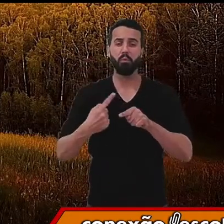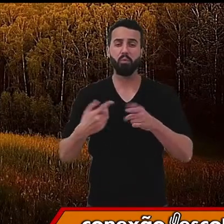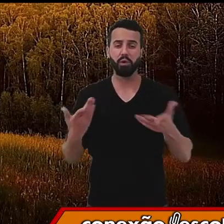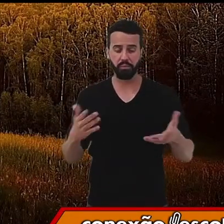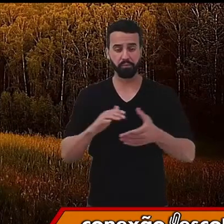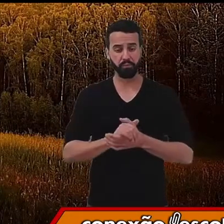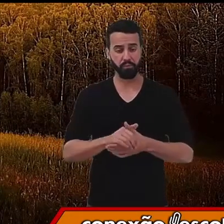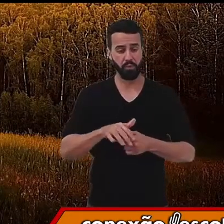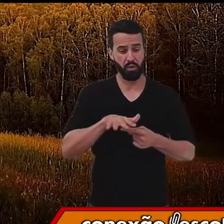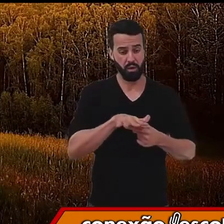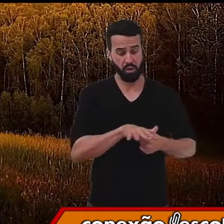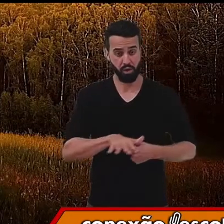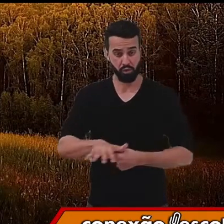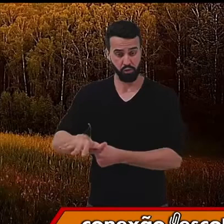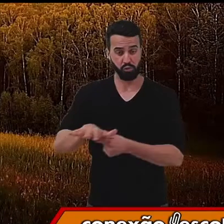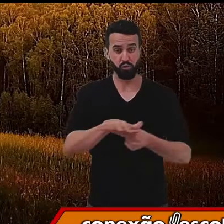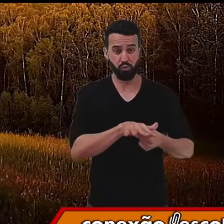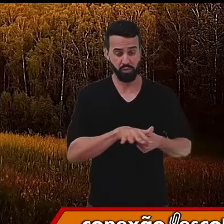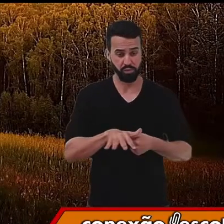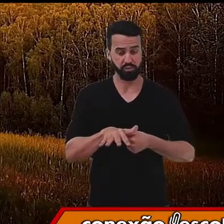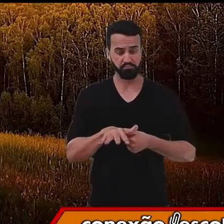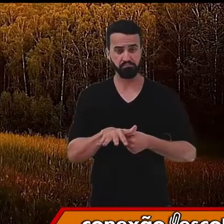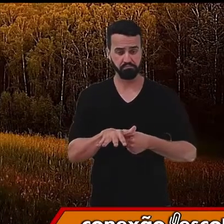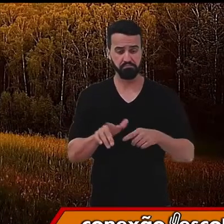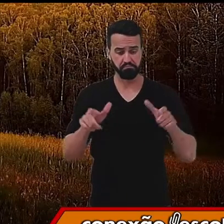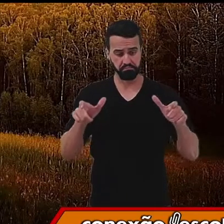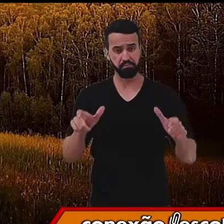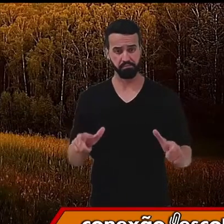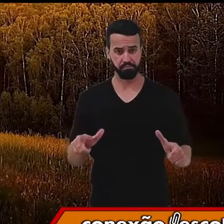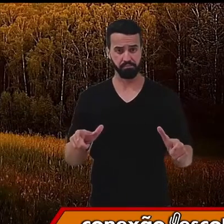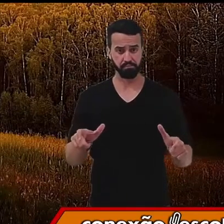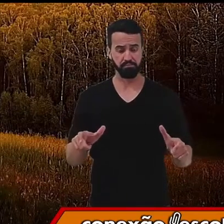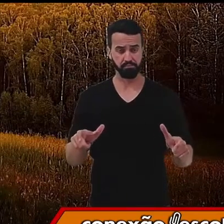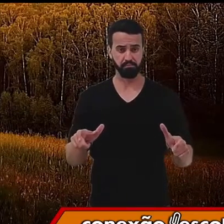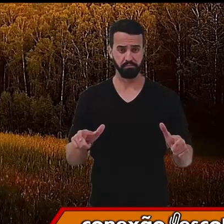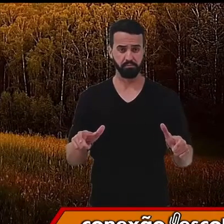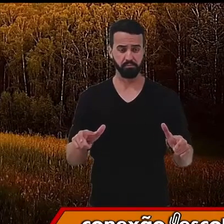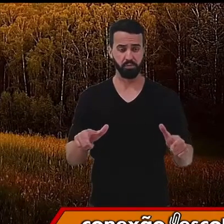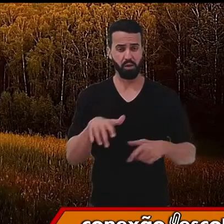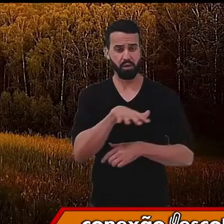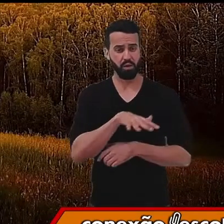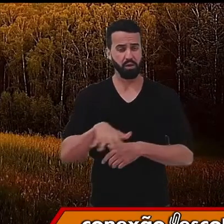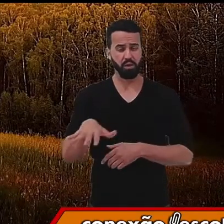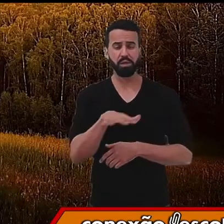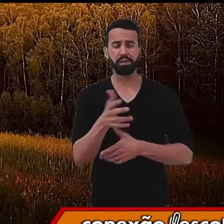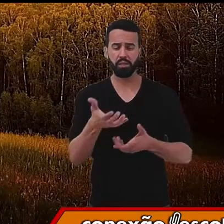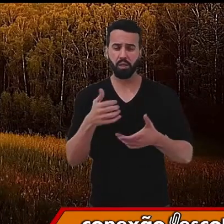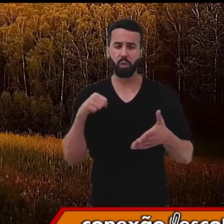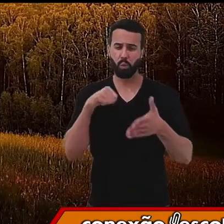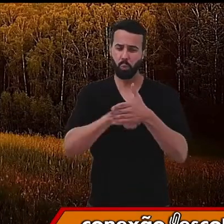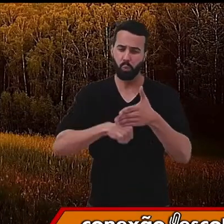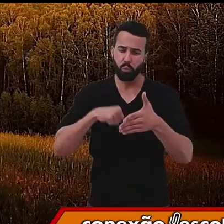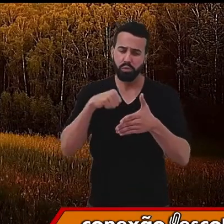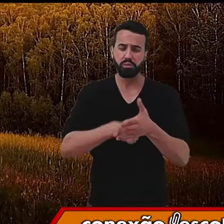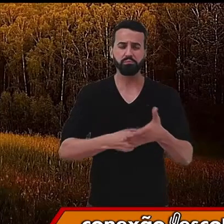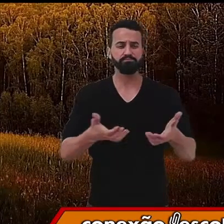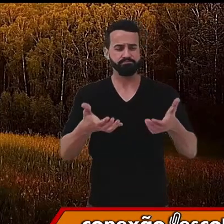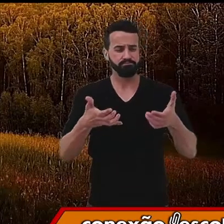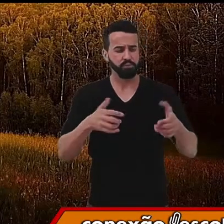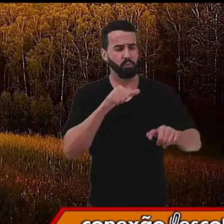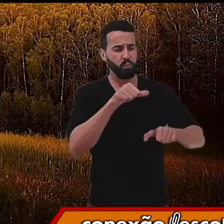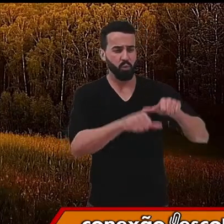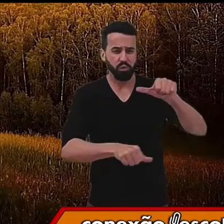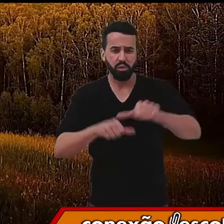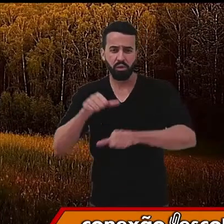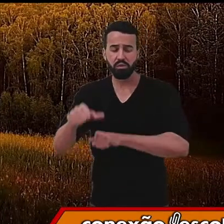regiões que foram identificadas nessa perspectiva de luta, de mudança, nós